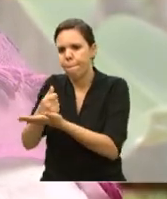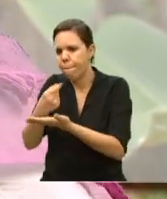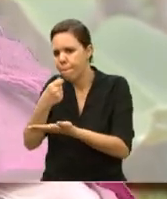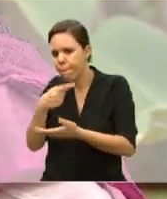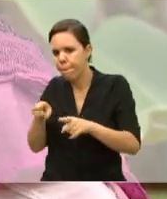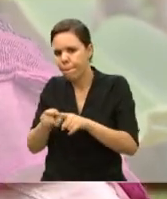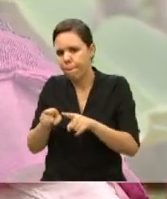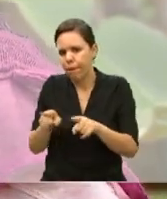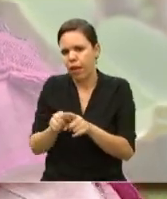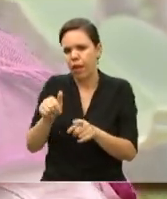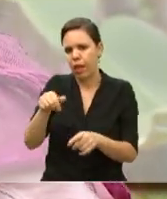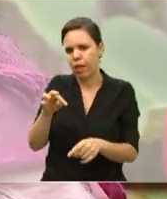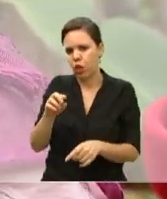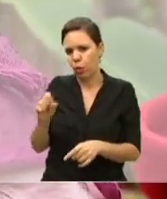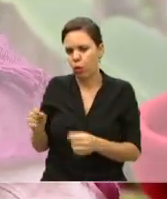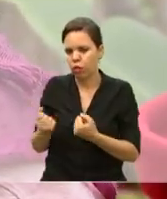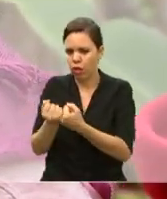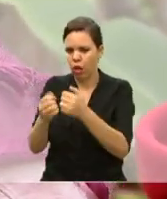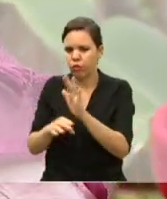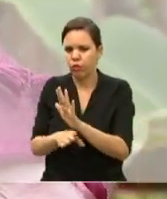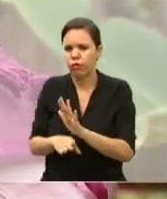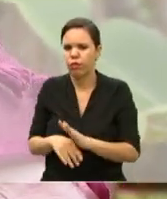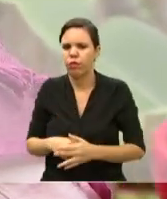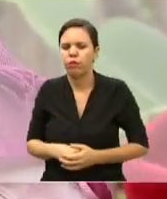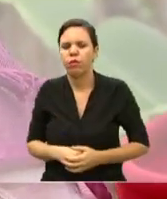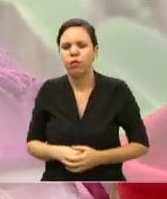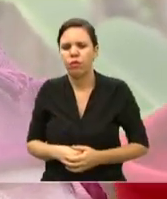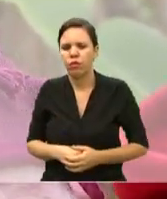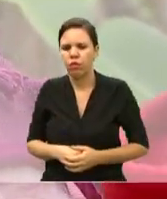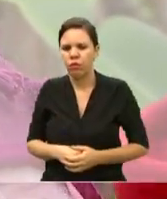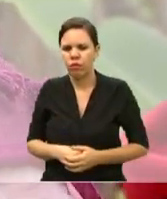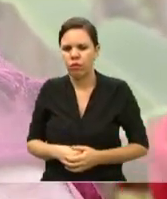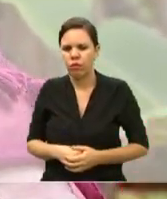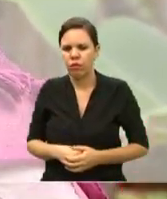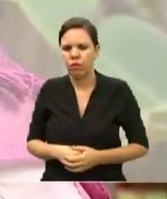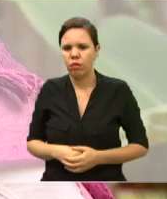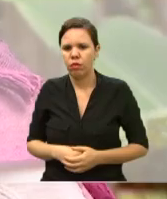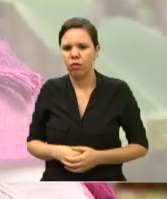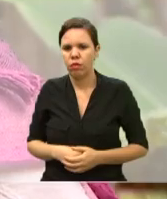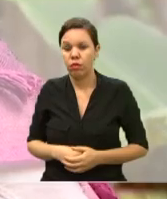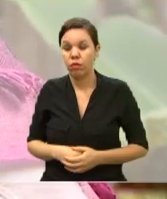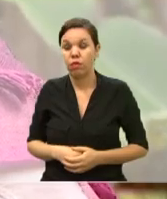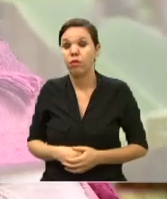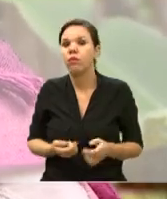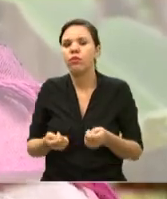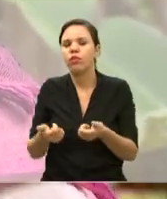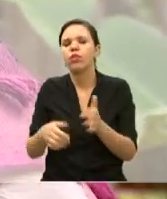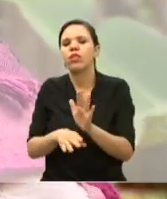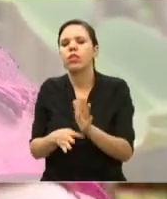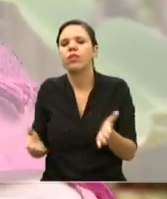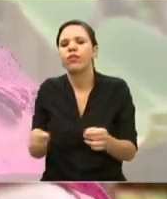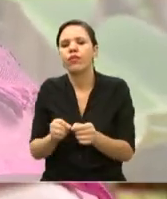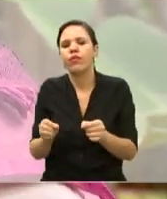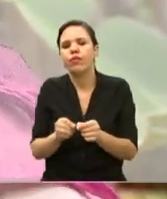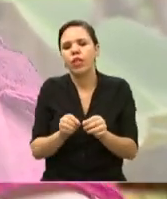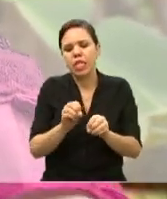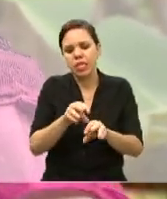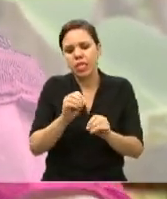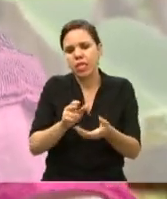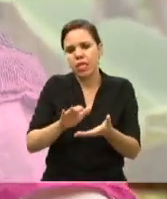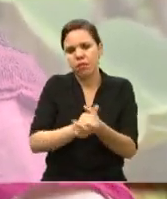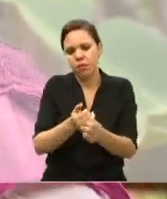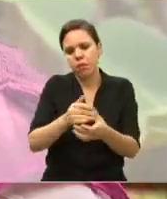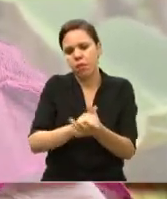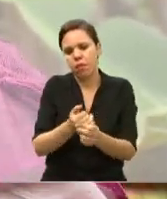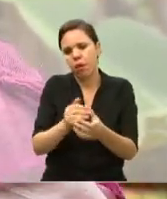da linha antroposófica, assim, ajudo também. E aí eu me ofereci a fazer uma oficina de sabonetes